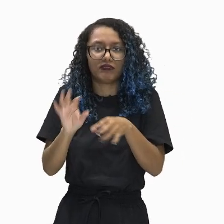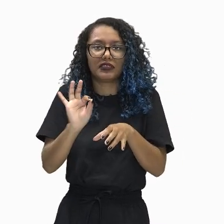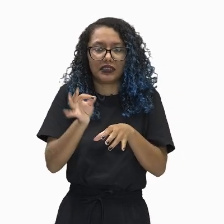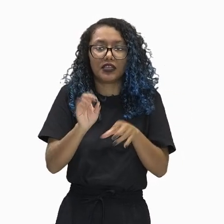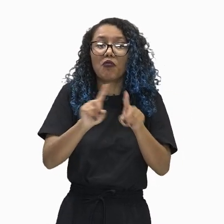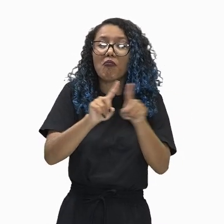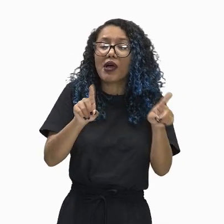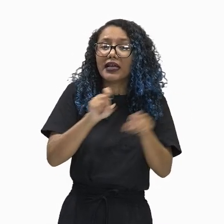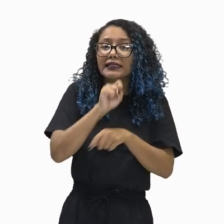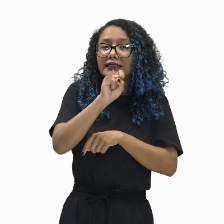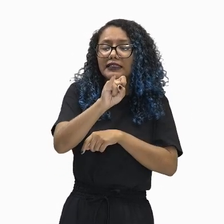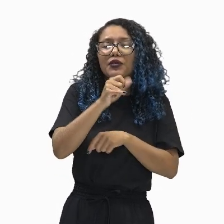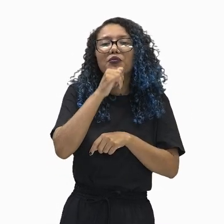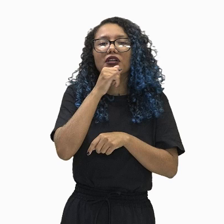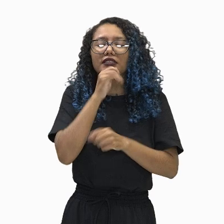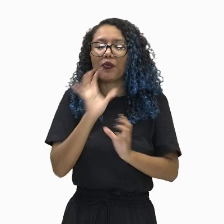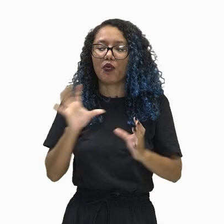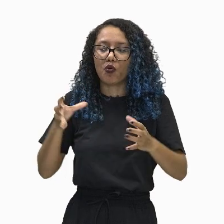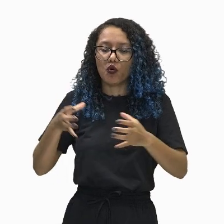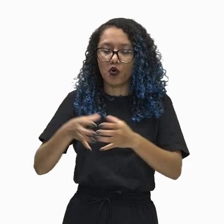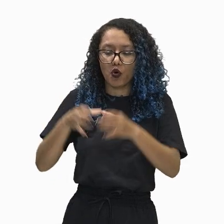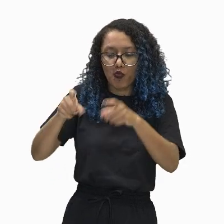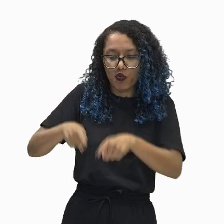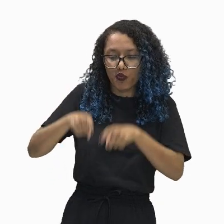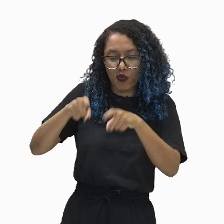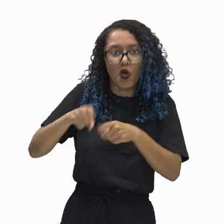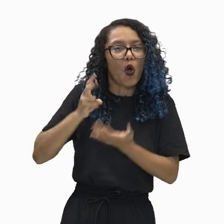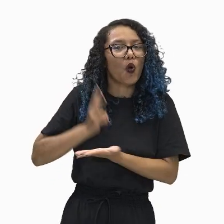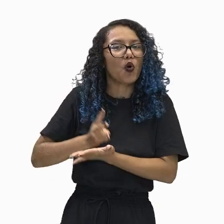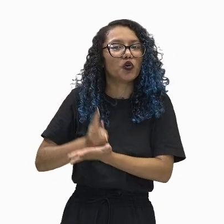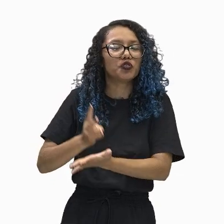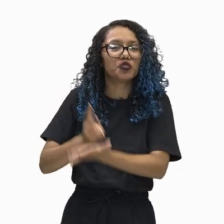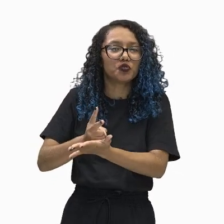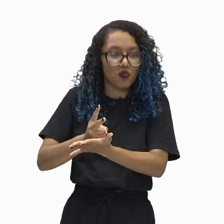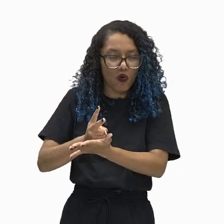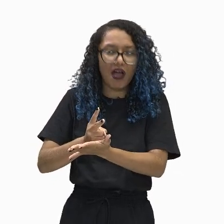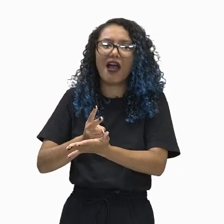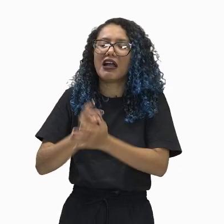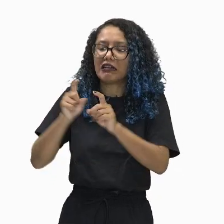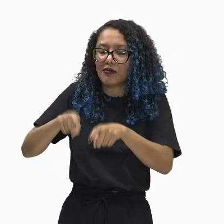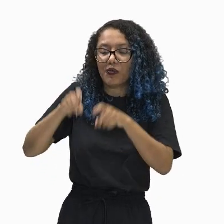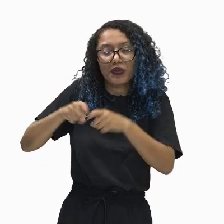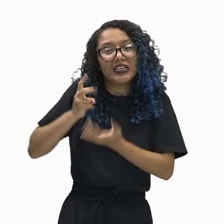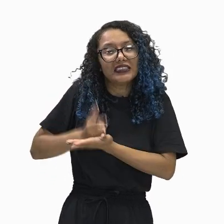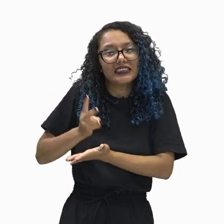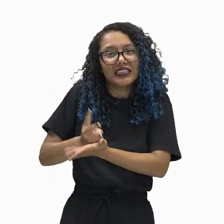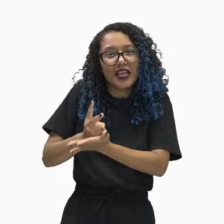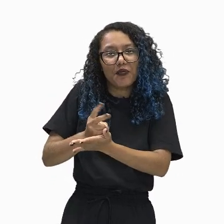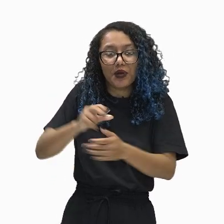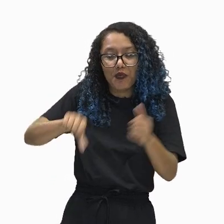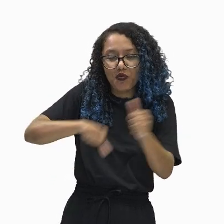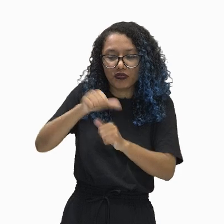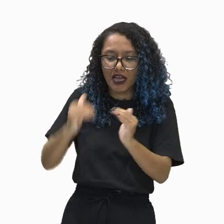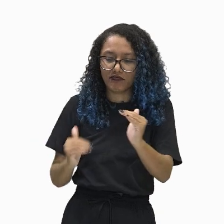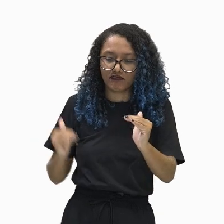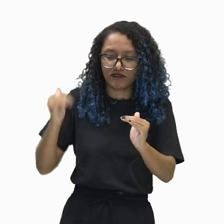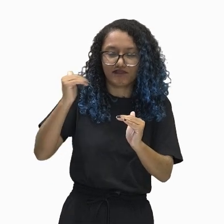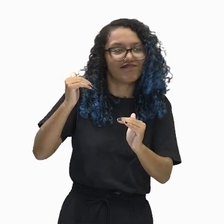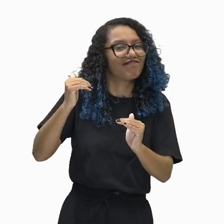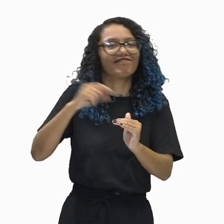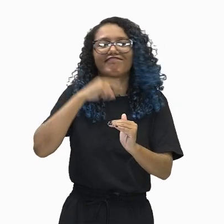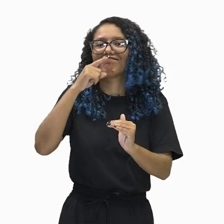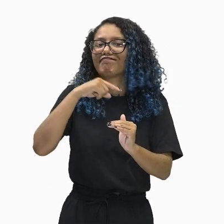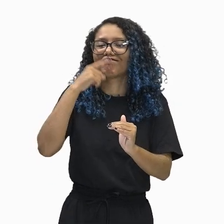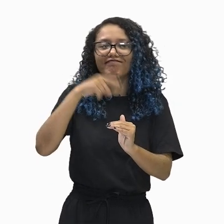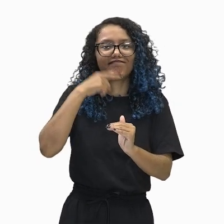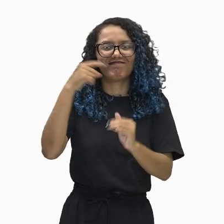aí dos camponeses, ele iria morrer camponês e a chance dele ascender socialmente era quase nula. Por